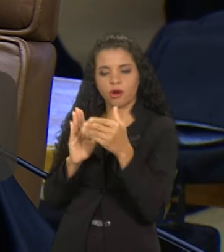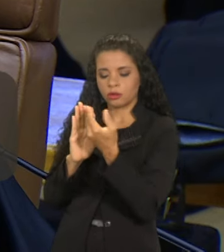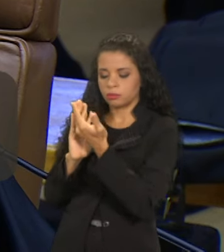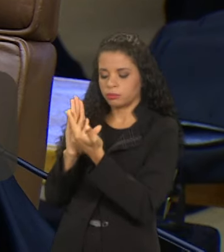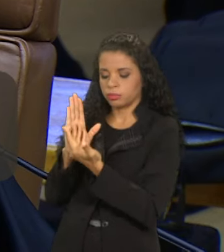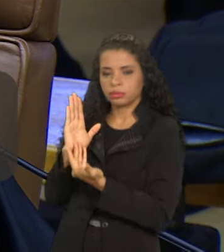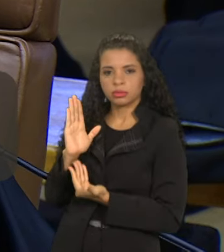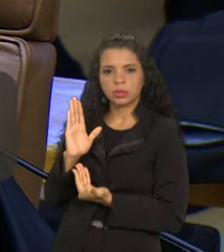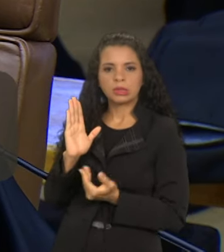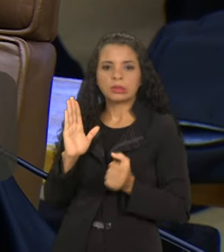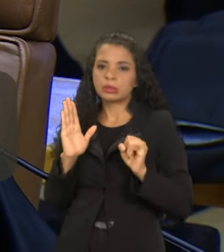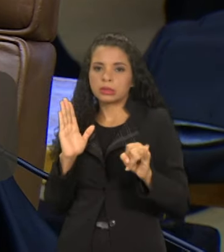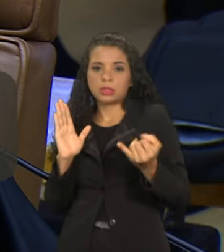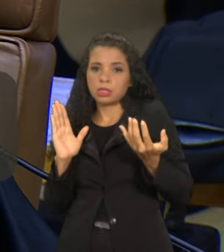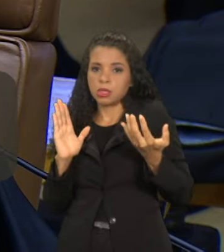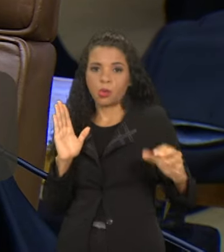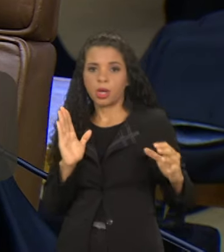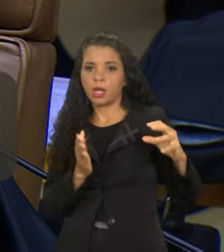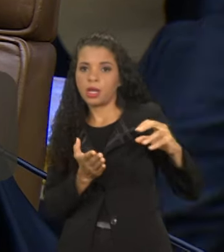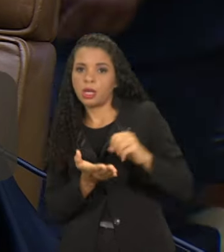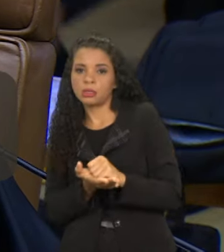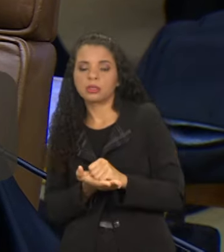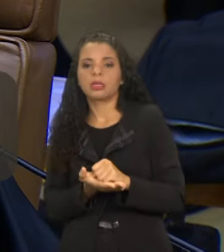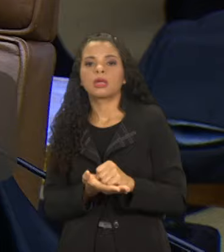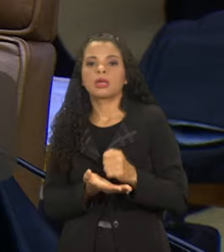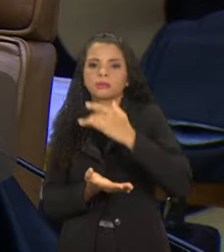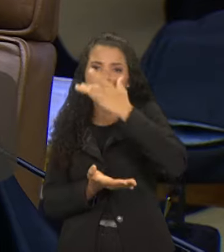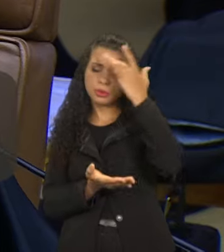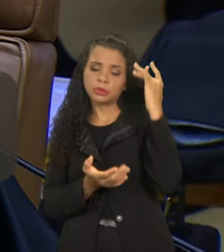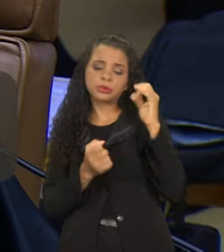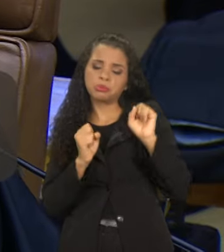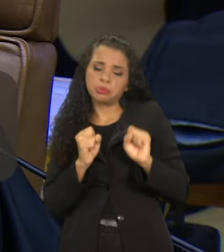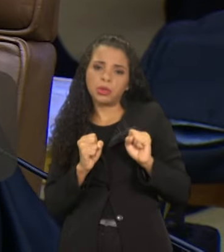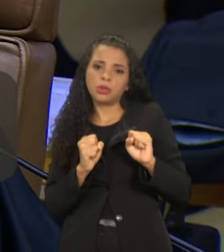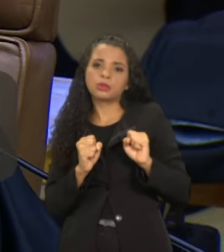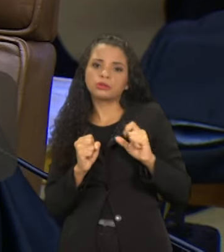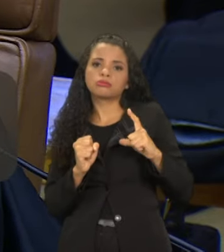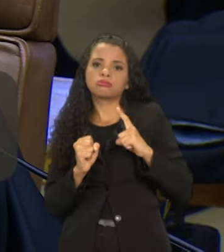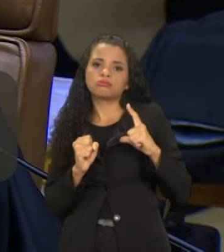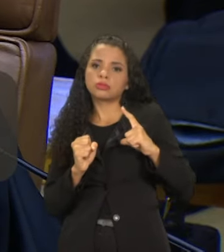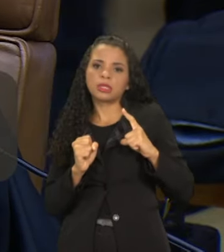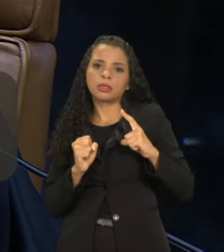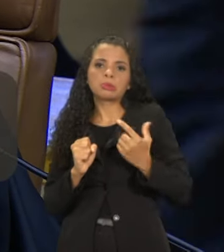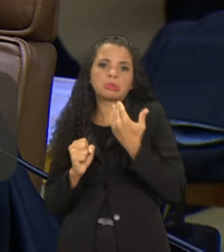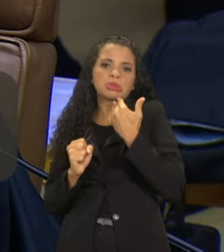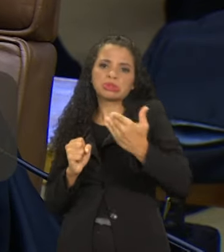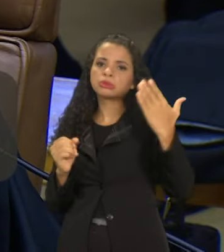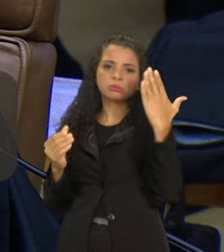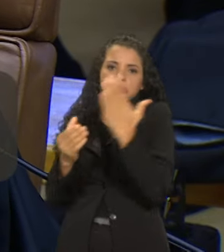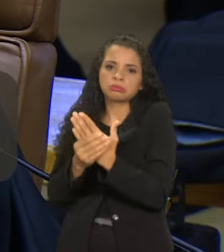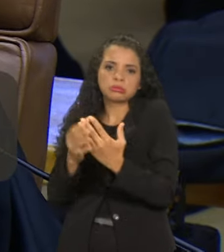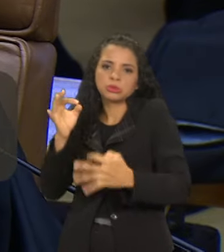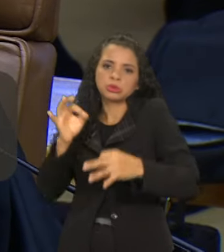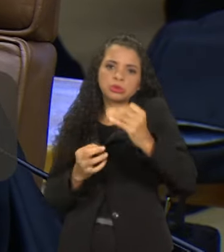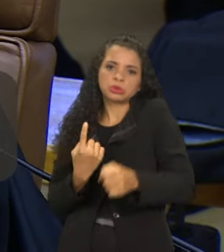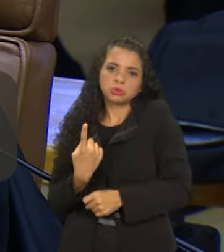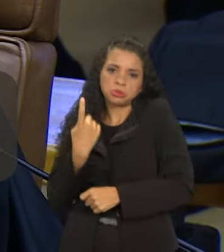aderir ao acordo, essas pessoas podem prosseguir com suas demandas judiciais e individuais. Inclusive,